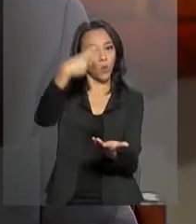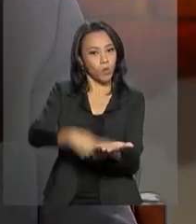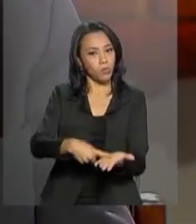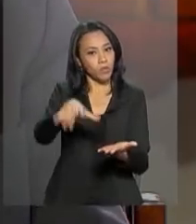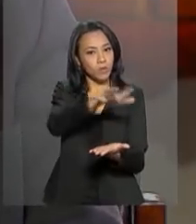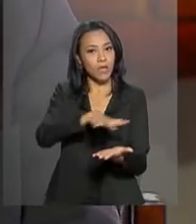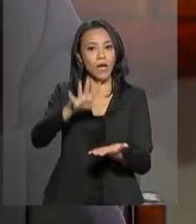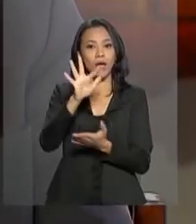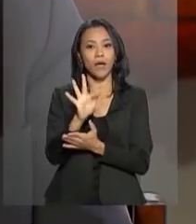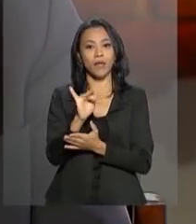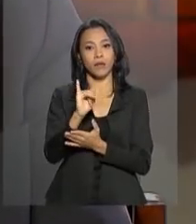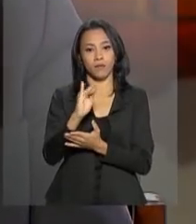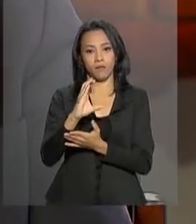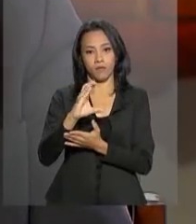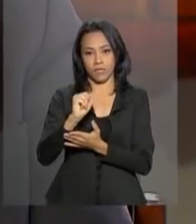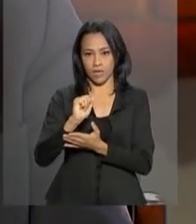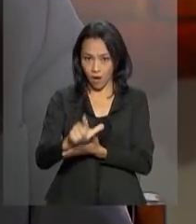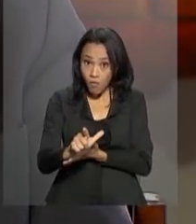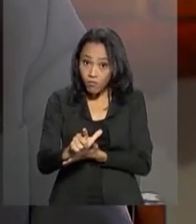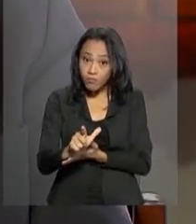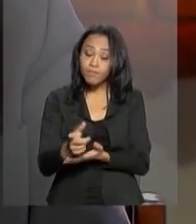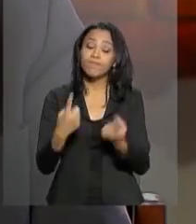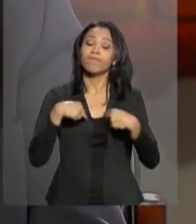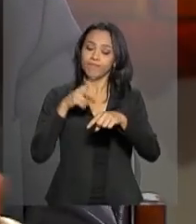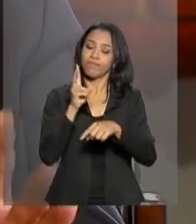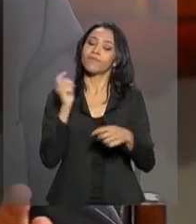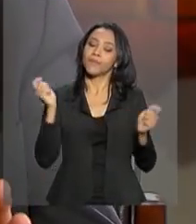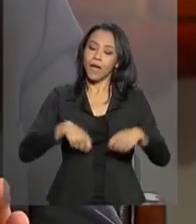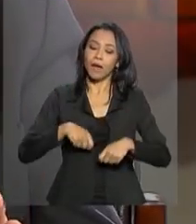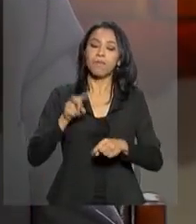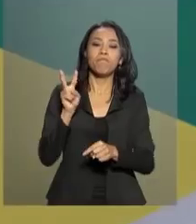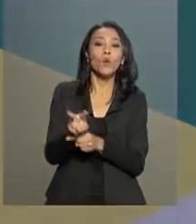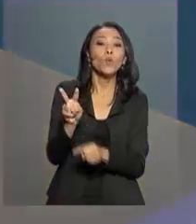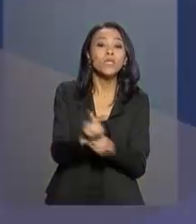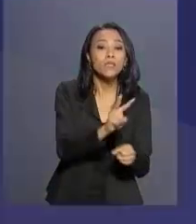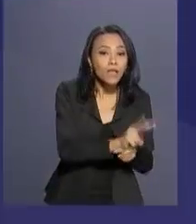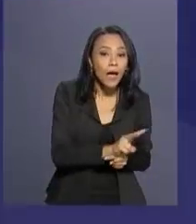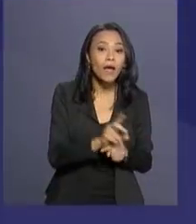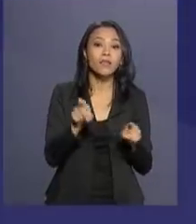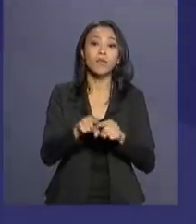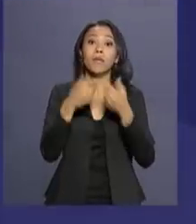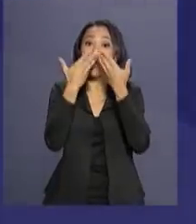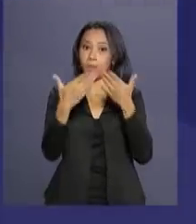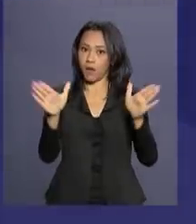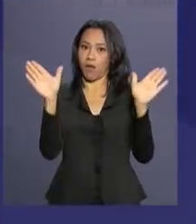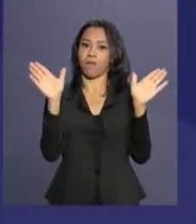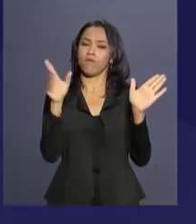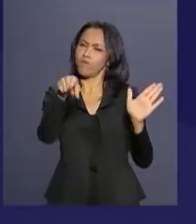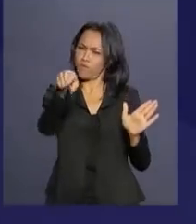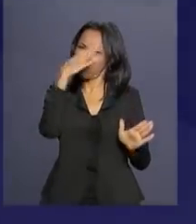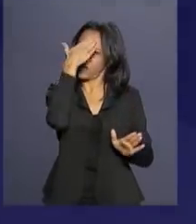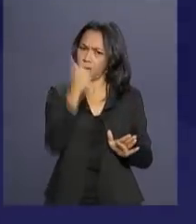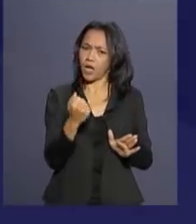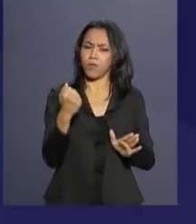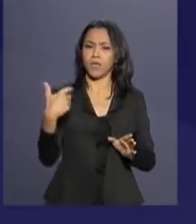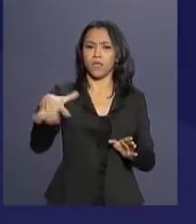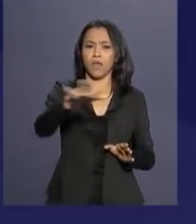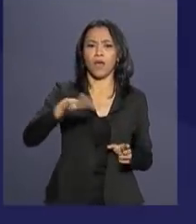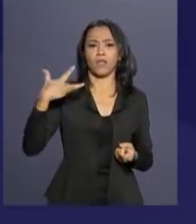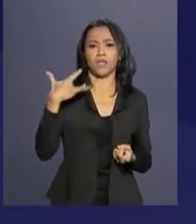fiscal? É preciso sempre preservá-los e ampliá-los, né? Você sabe que saúde,